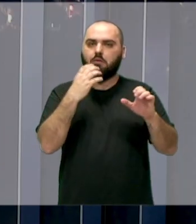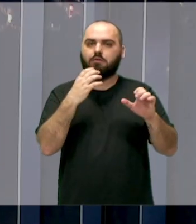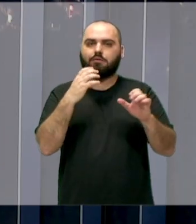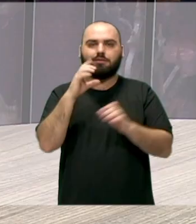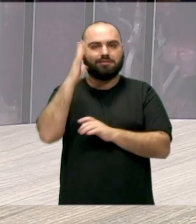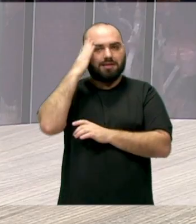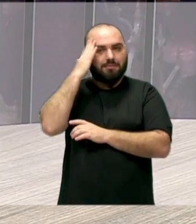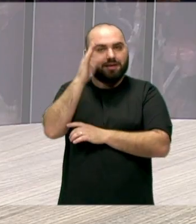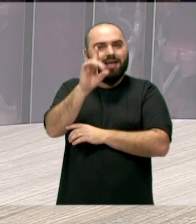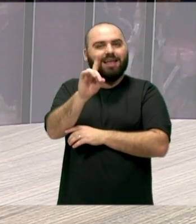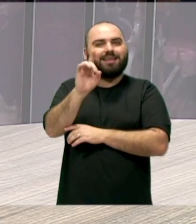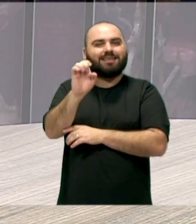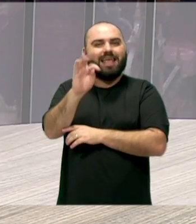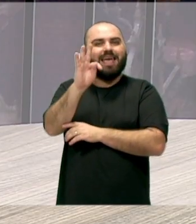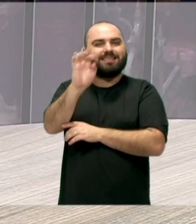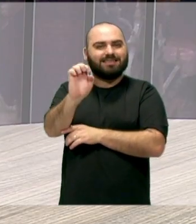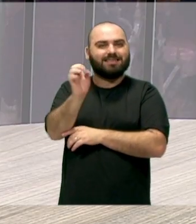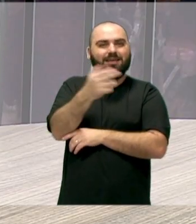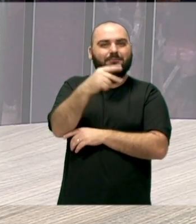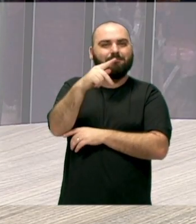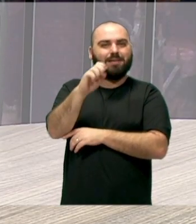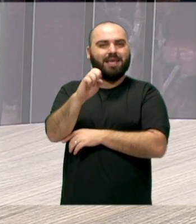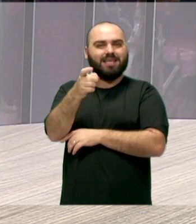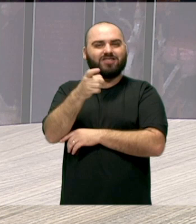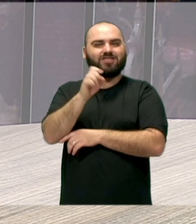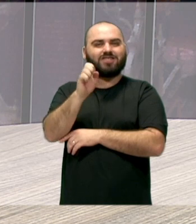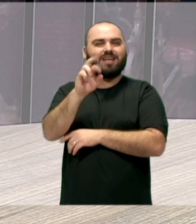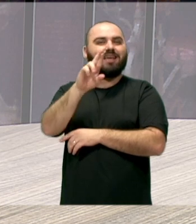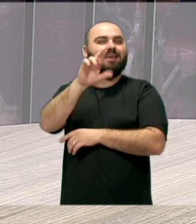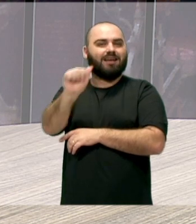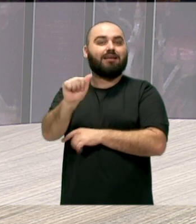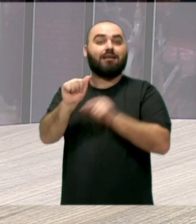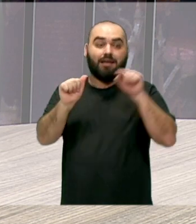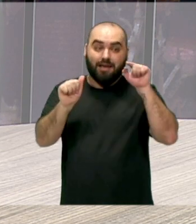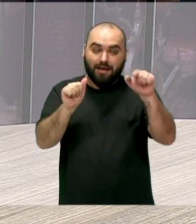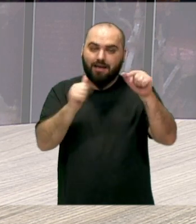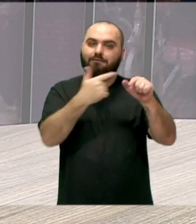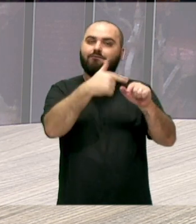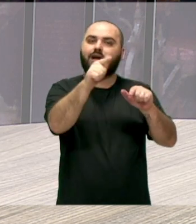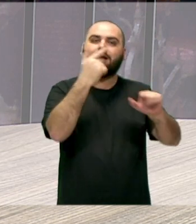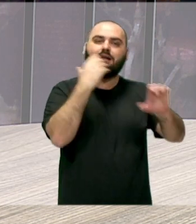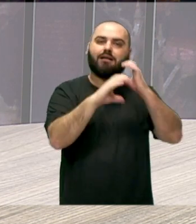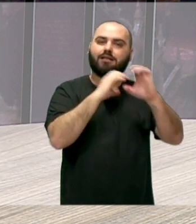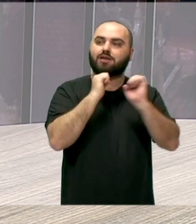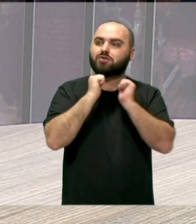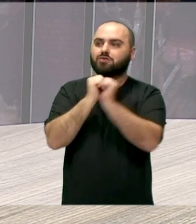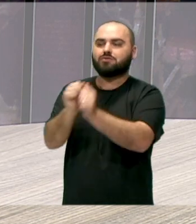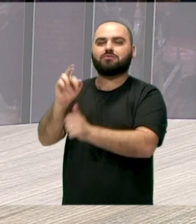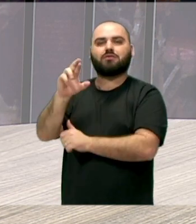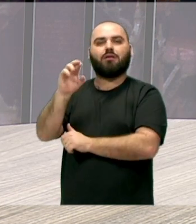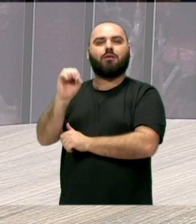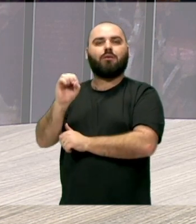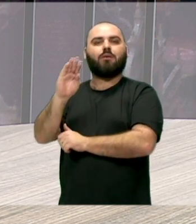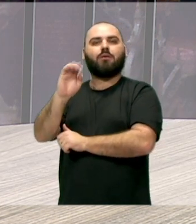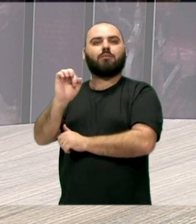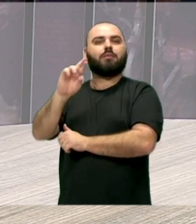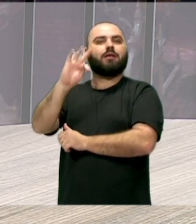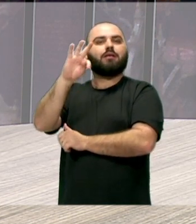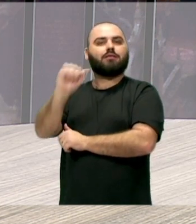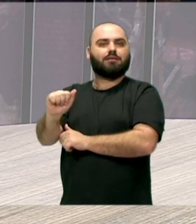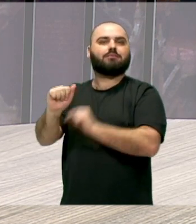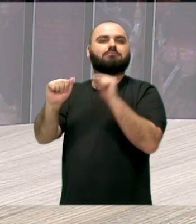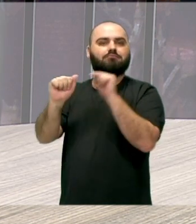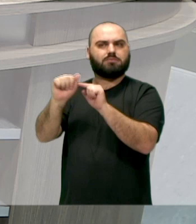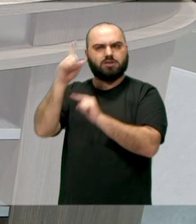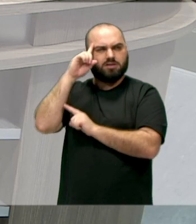Peixeira, né? Como tudo. Então, ele vai cantar junto com a Roberta Campos, os dois se encontram no dia